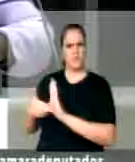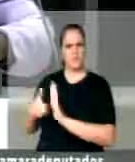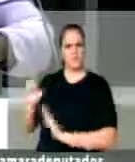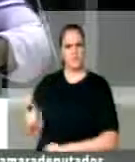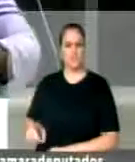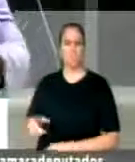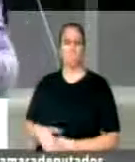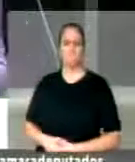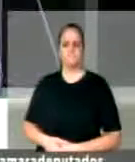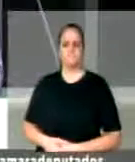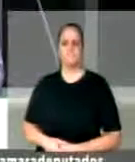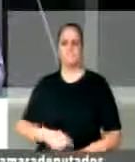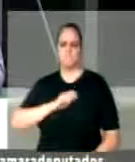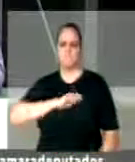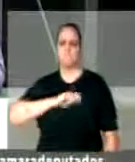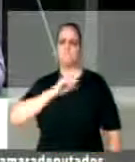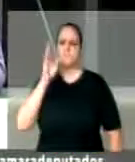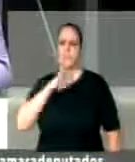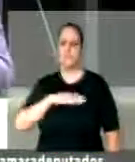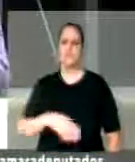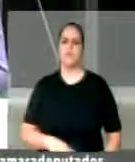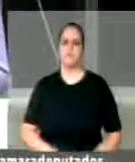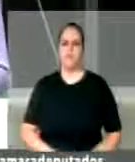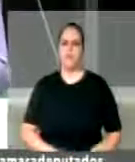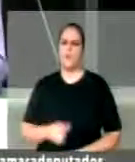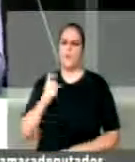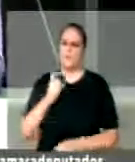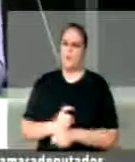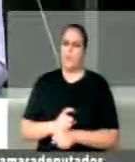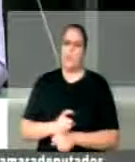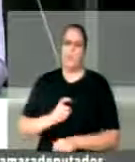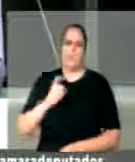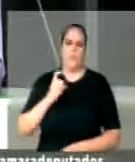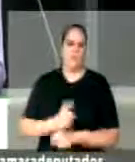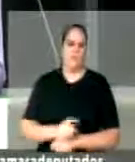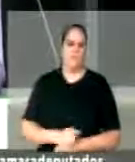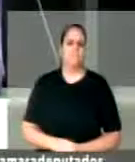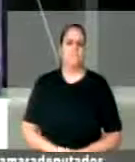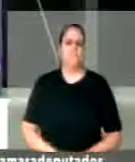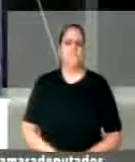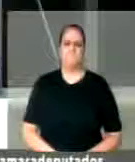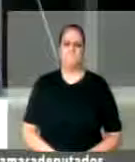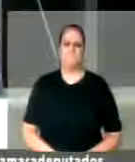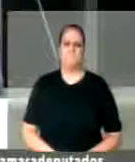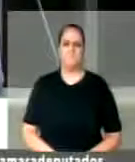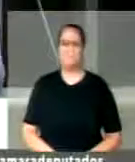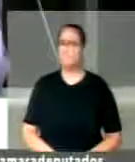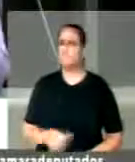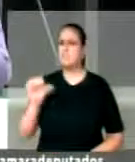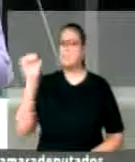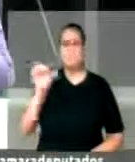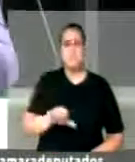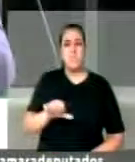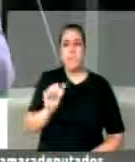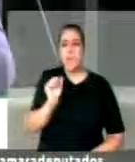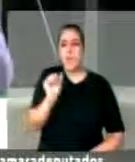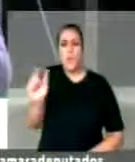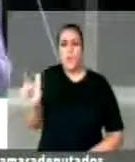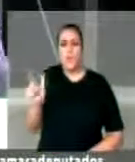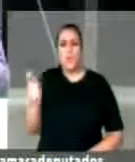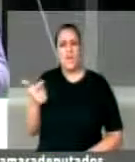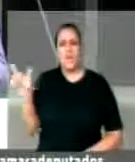medidas mais duras do que nós já vimos na Espanha, em Portugal, e que